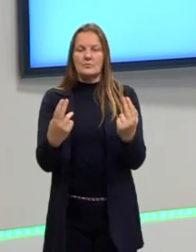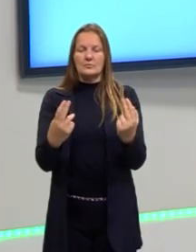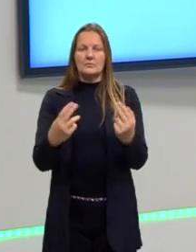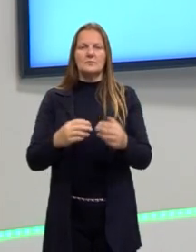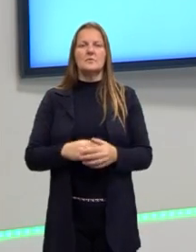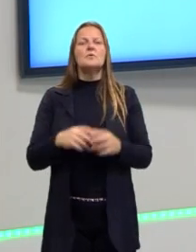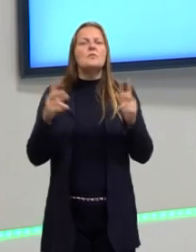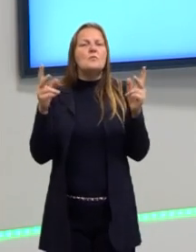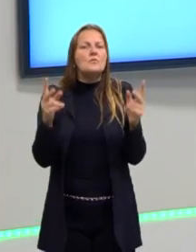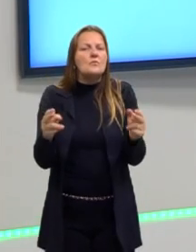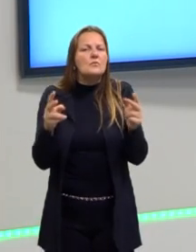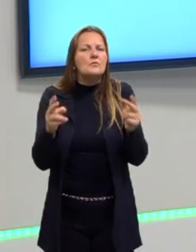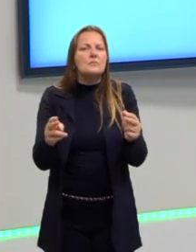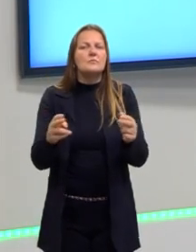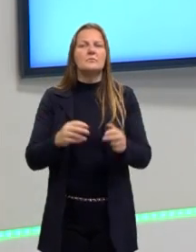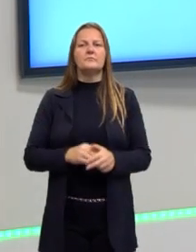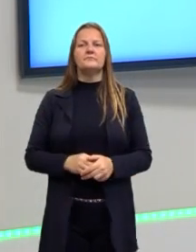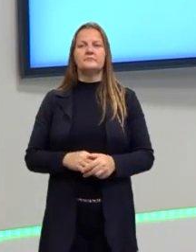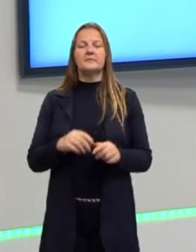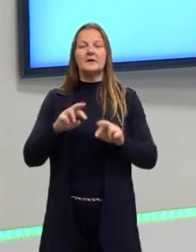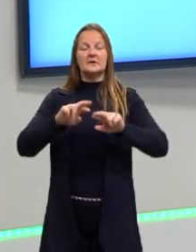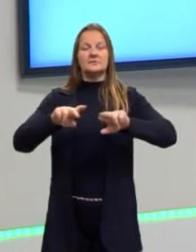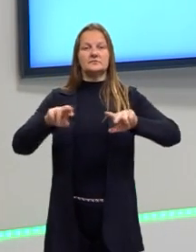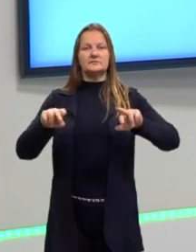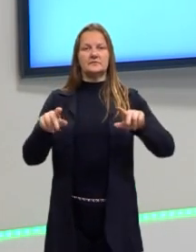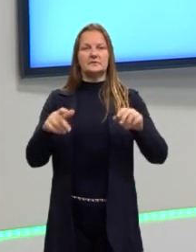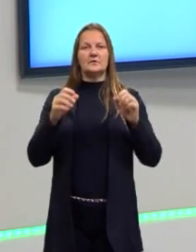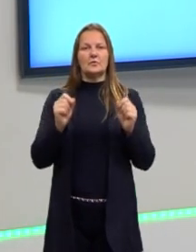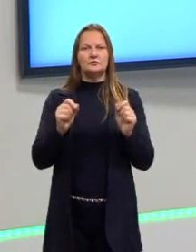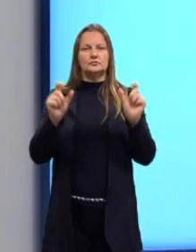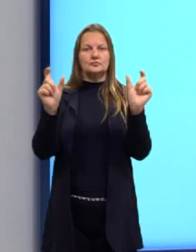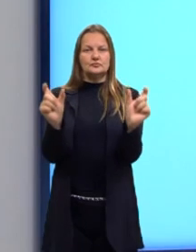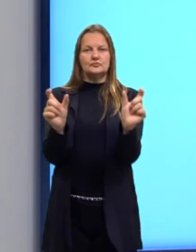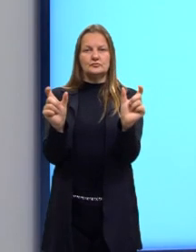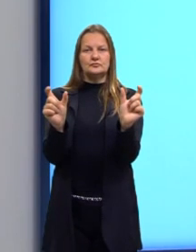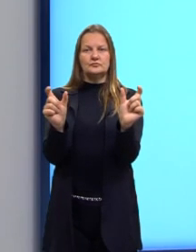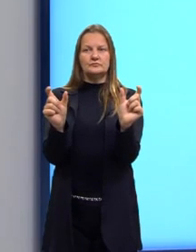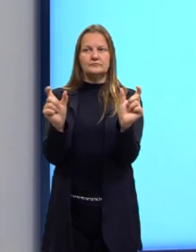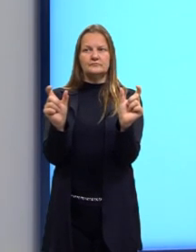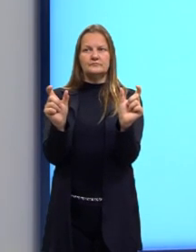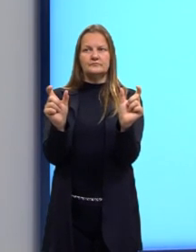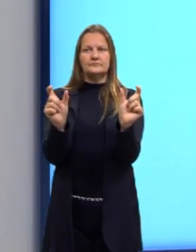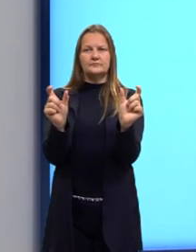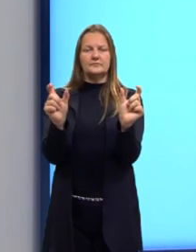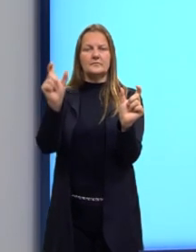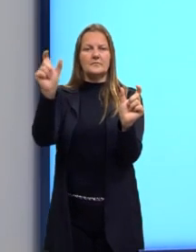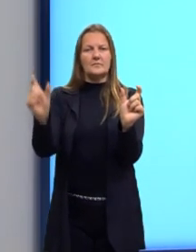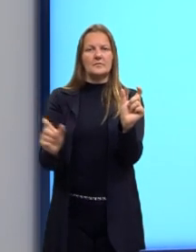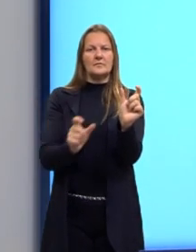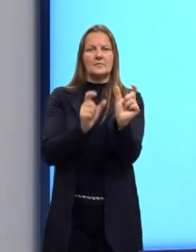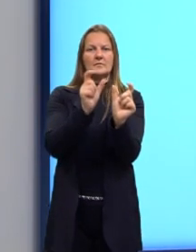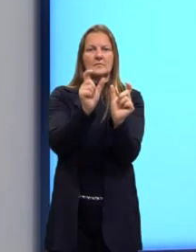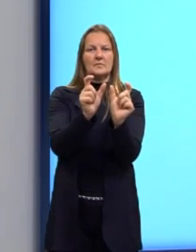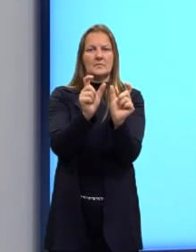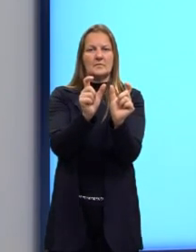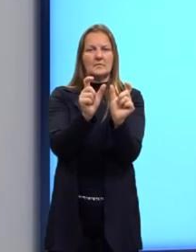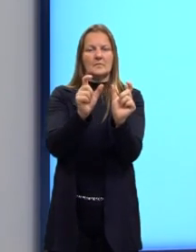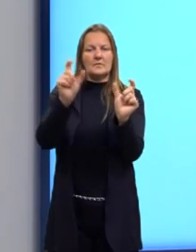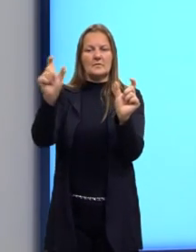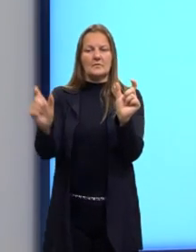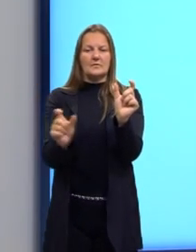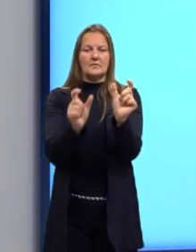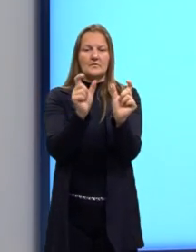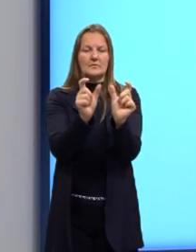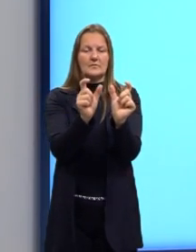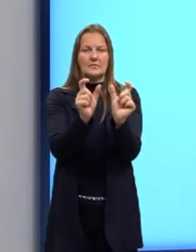vai ser o mesmo a diferença tá é que o meu objeto saiu daqui e foi para o meio